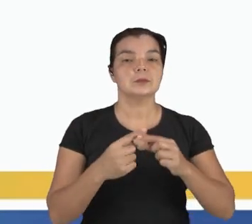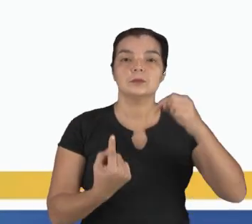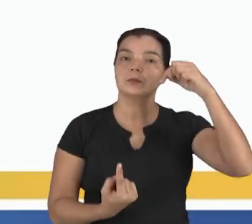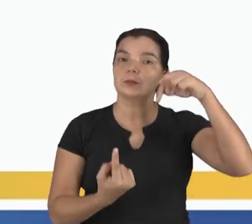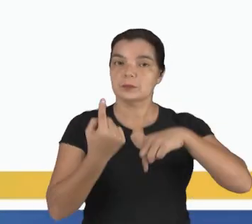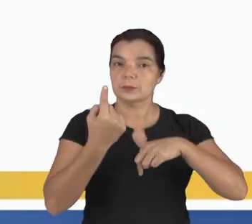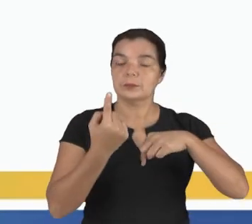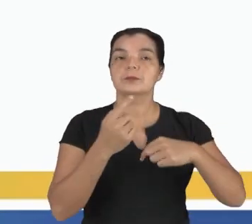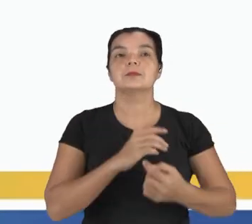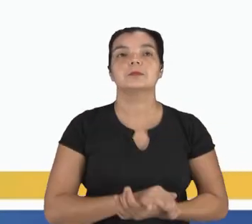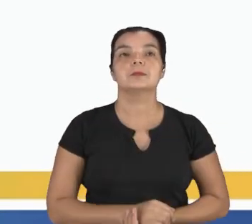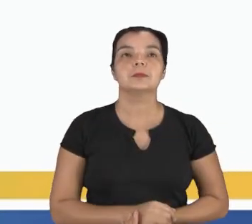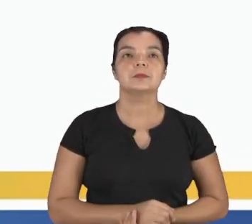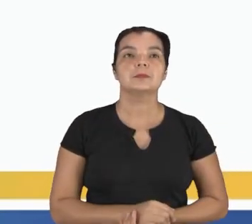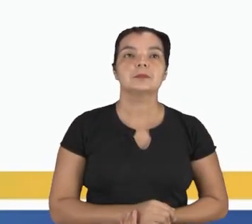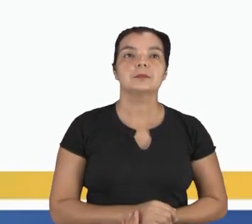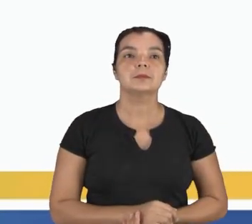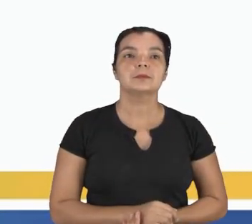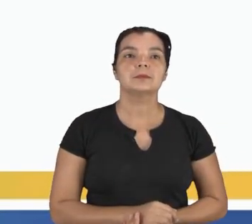inversamente proporcional.